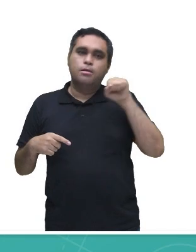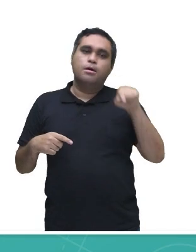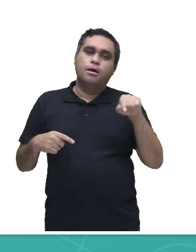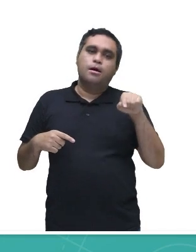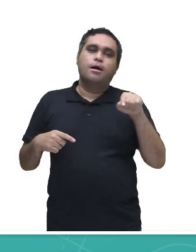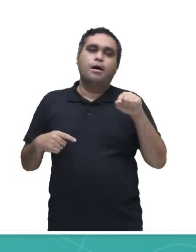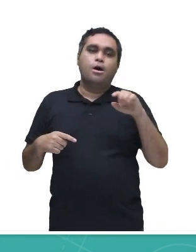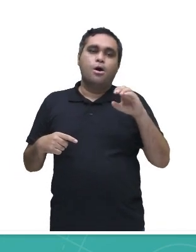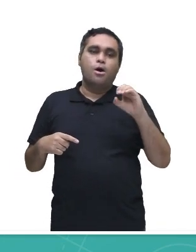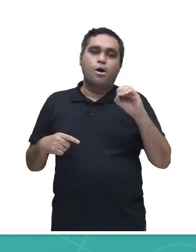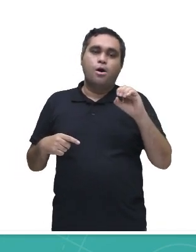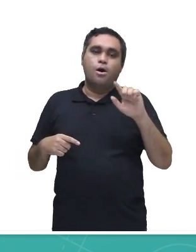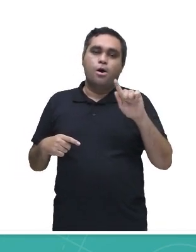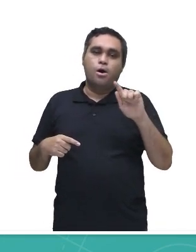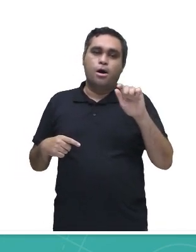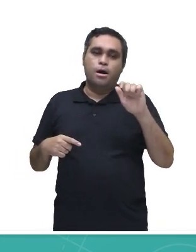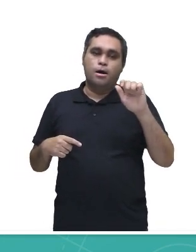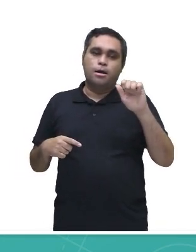forma um